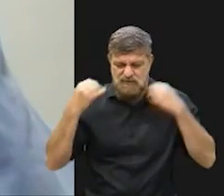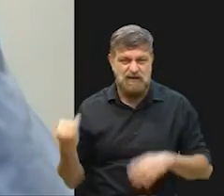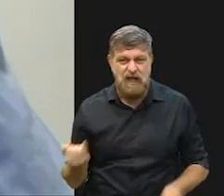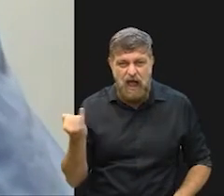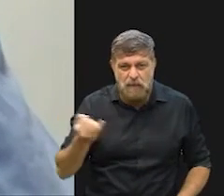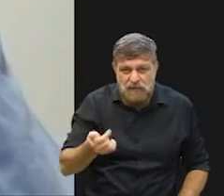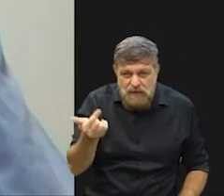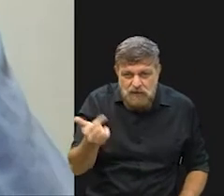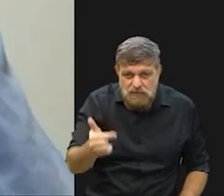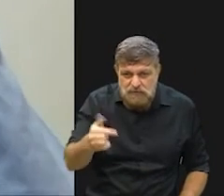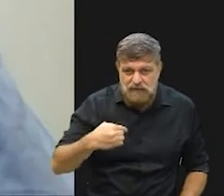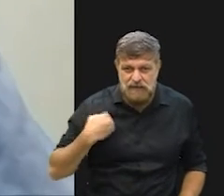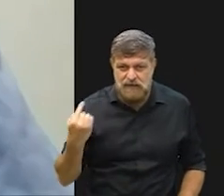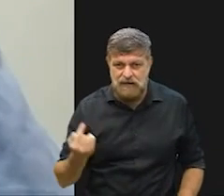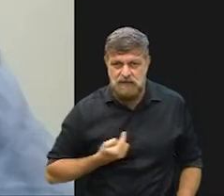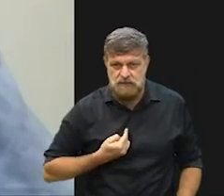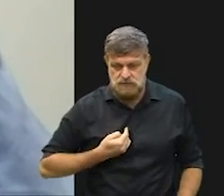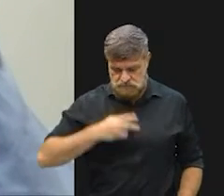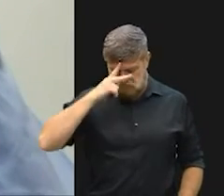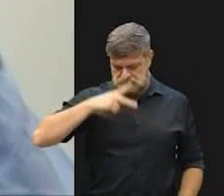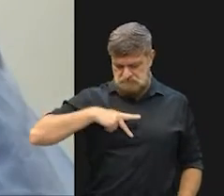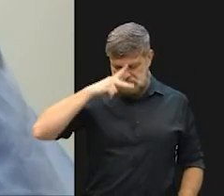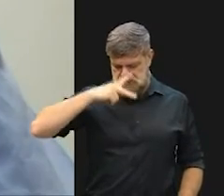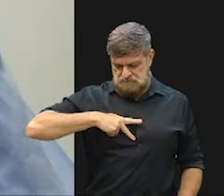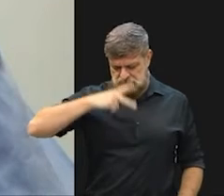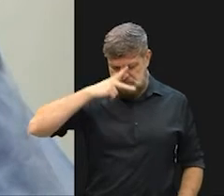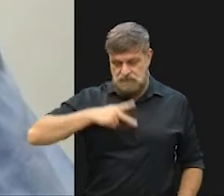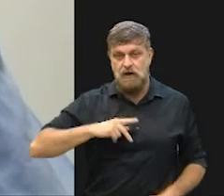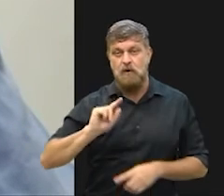quiser ser antropocêntrico, né, a